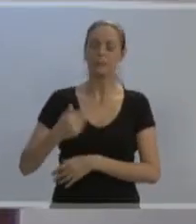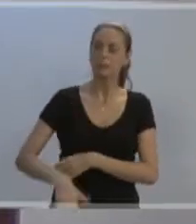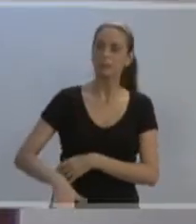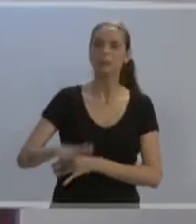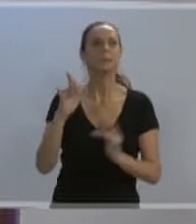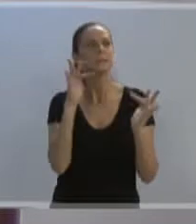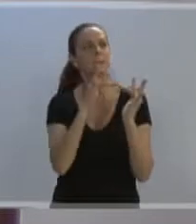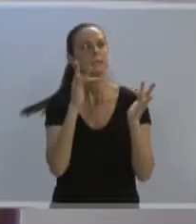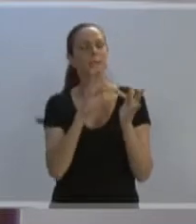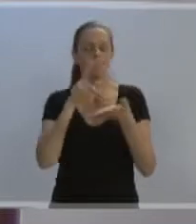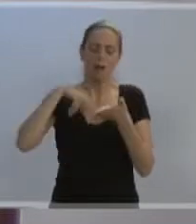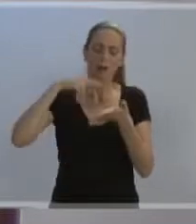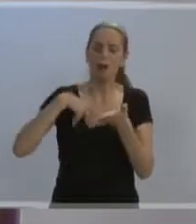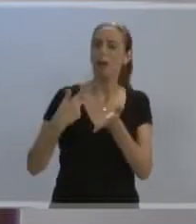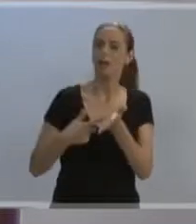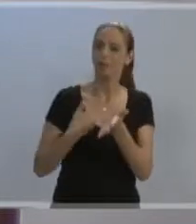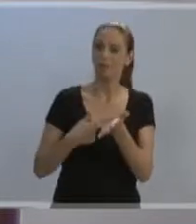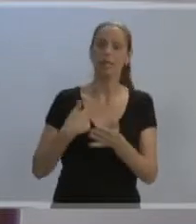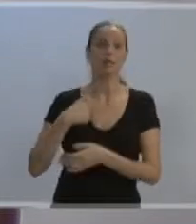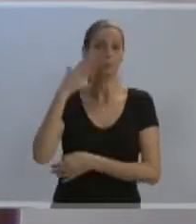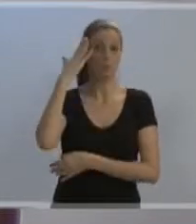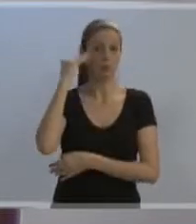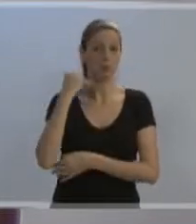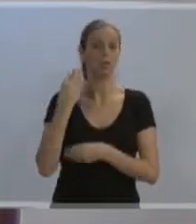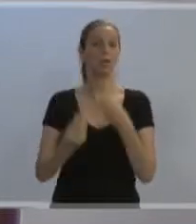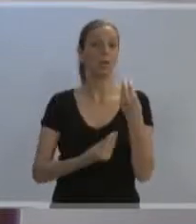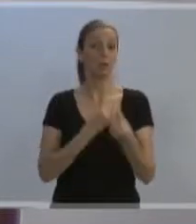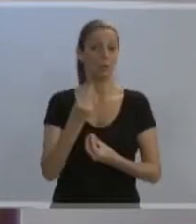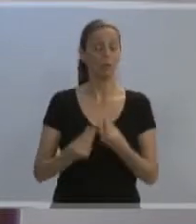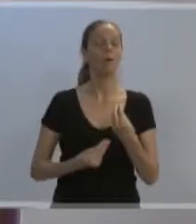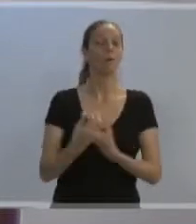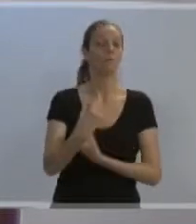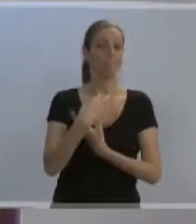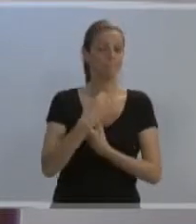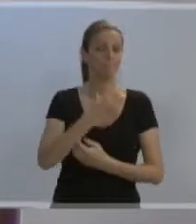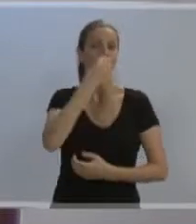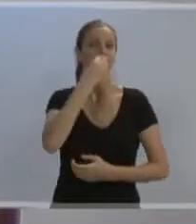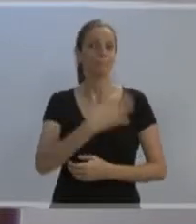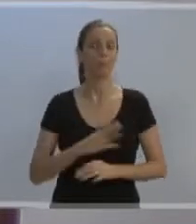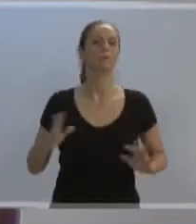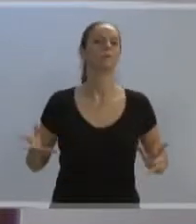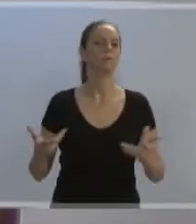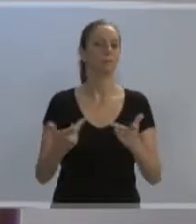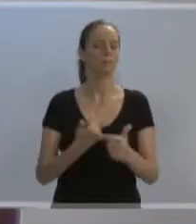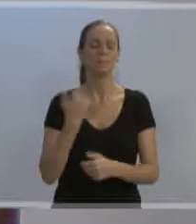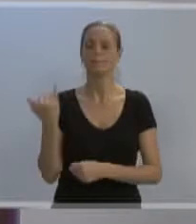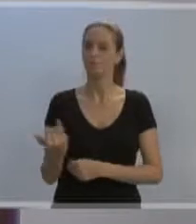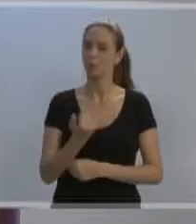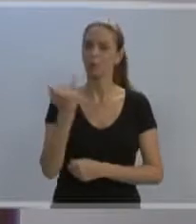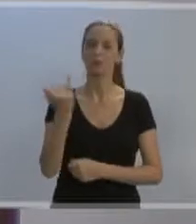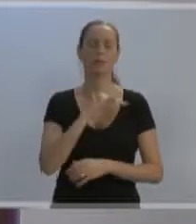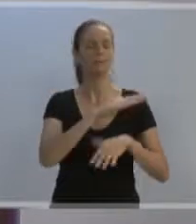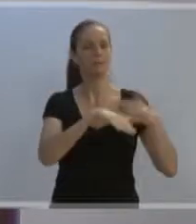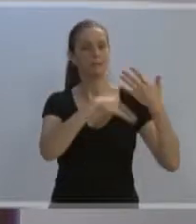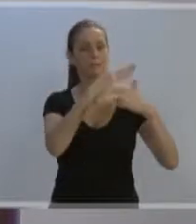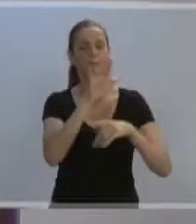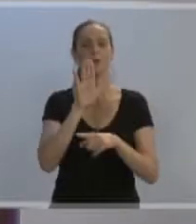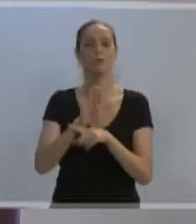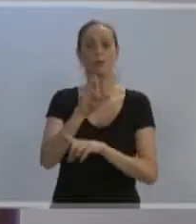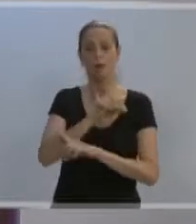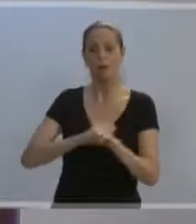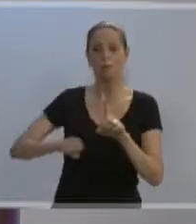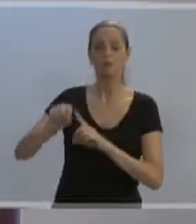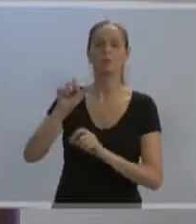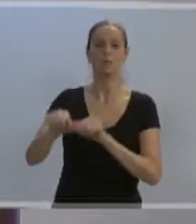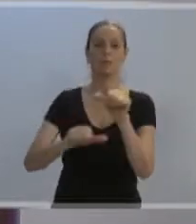tive muito acesso à leitura e eu sei como a educação e nós nos qualificarmos é importante para a gente transformar e conseguirmos